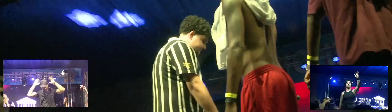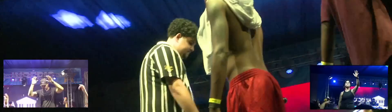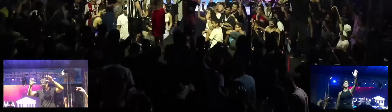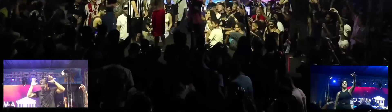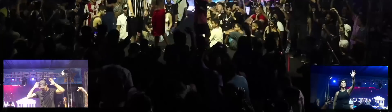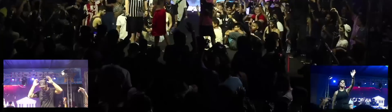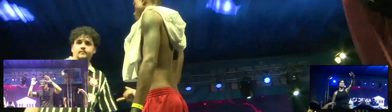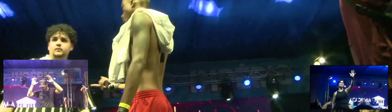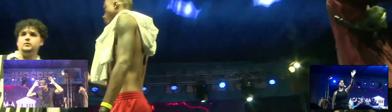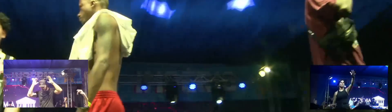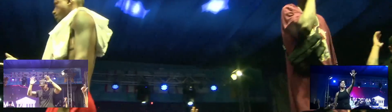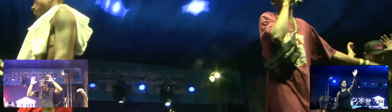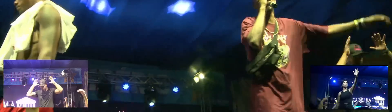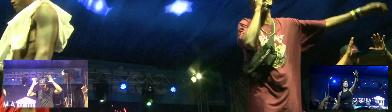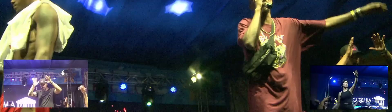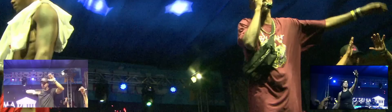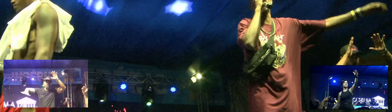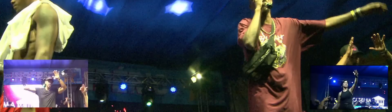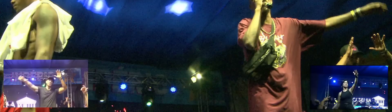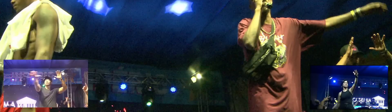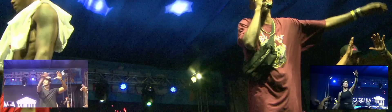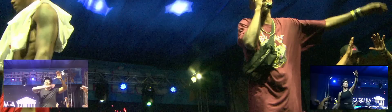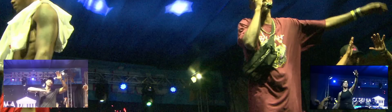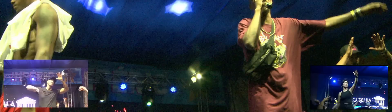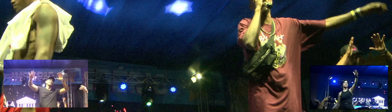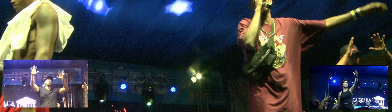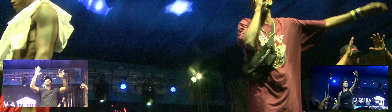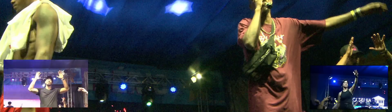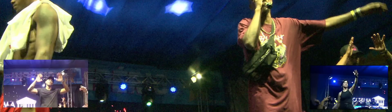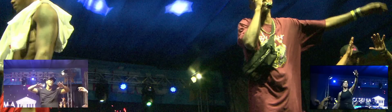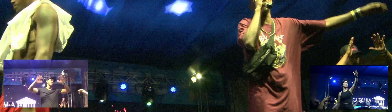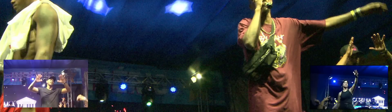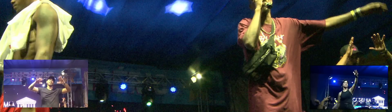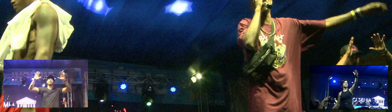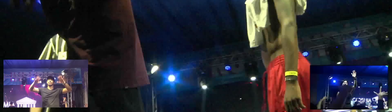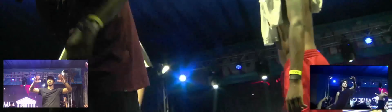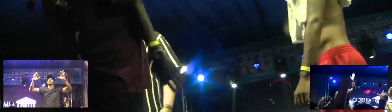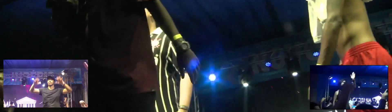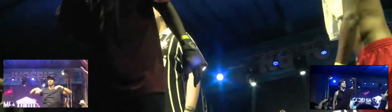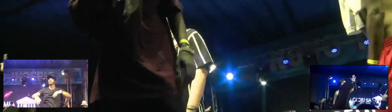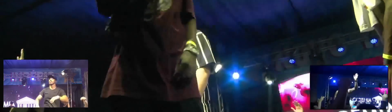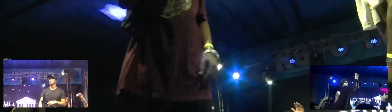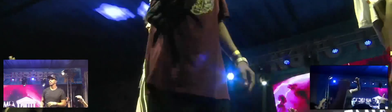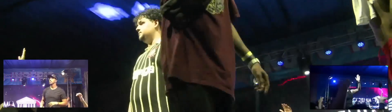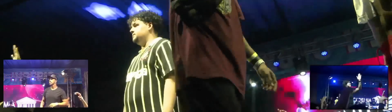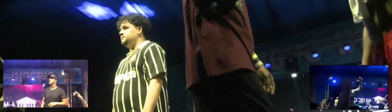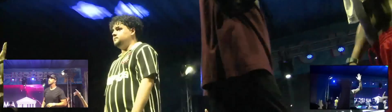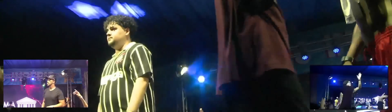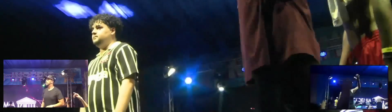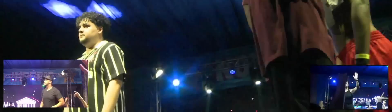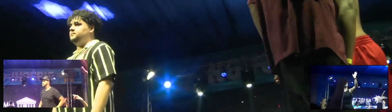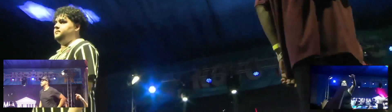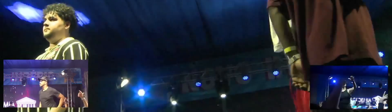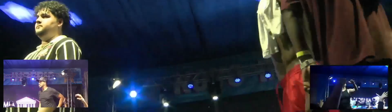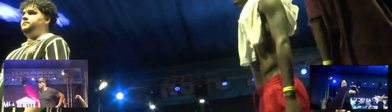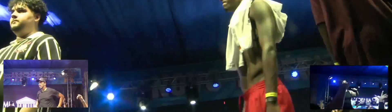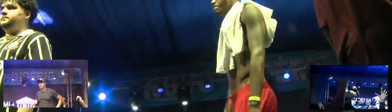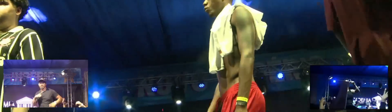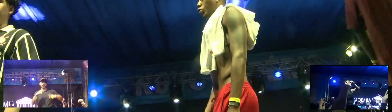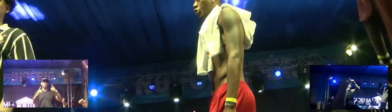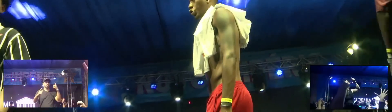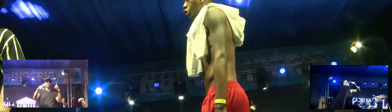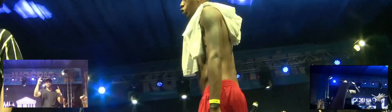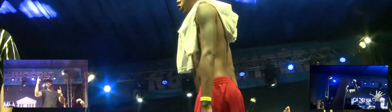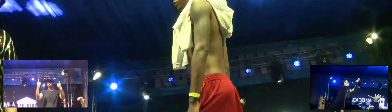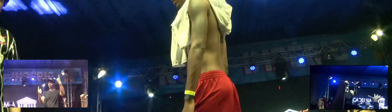Vamos pra cima geral Geral, geral, geral, geral, geral Só tem duas opções